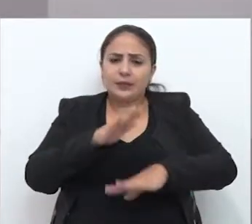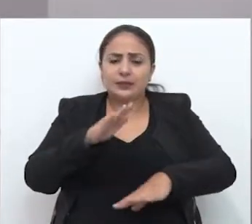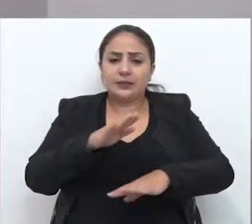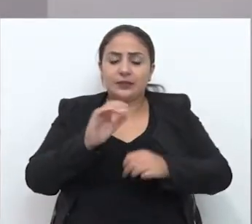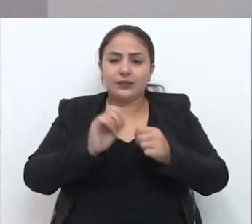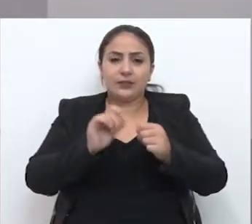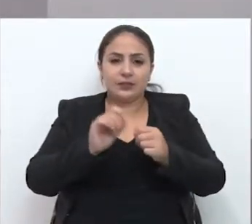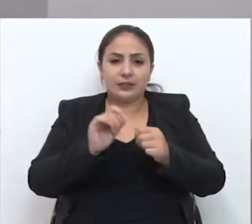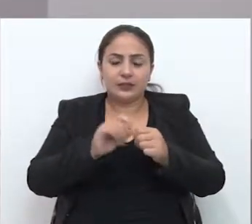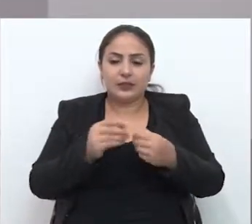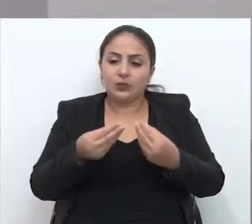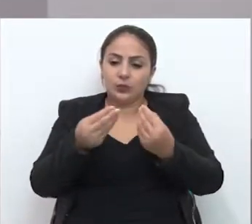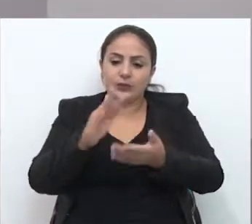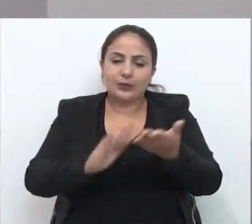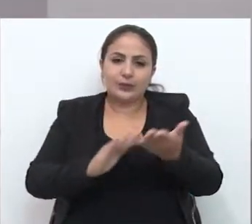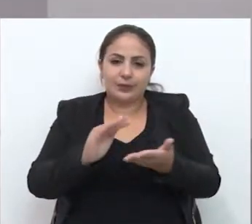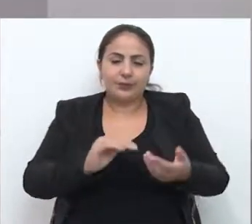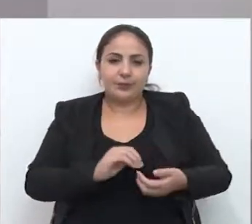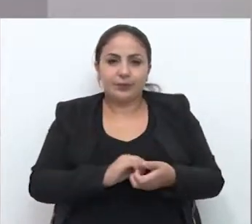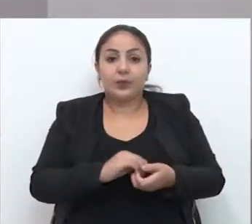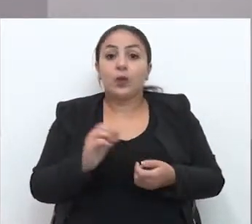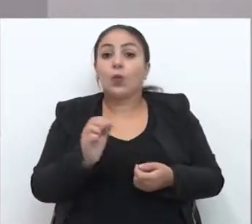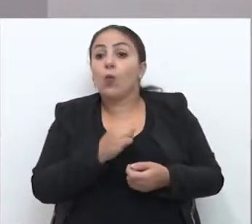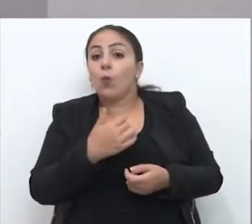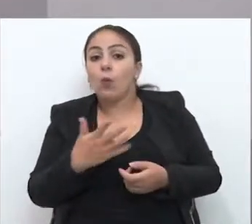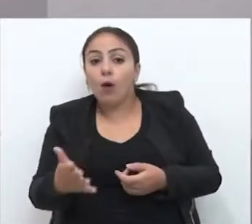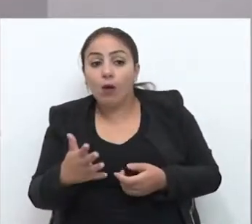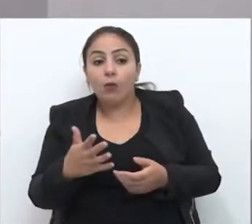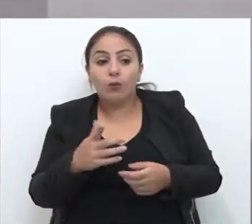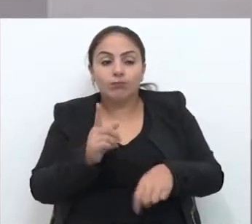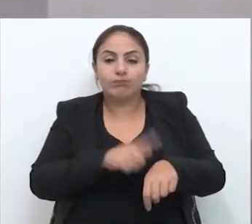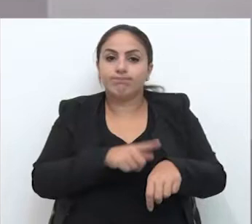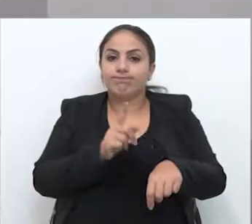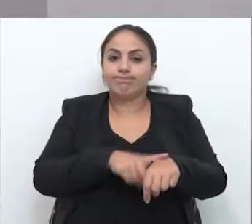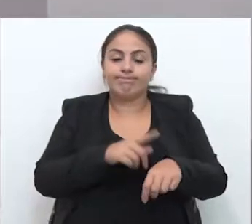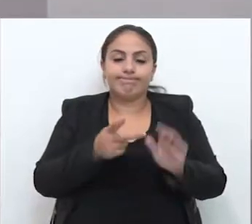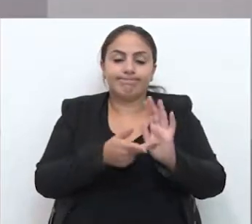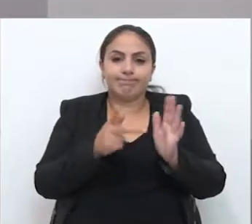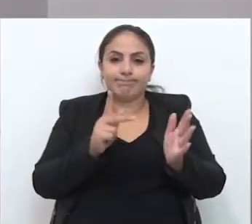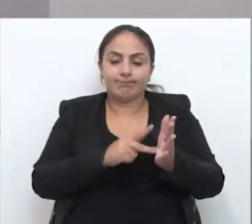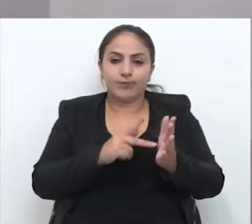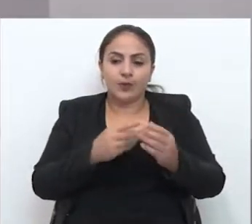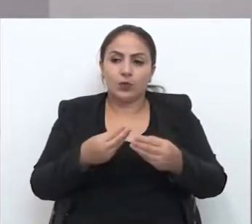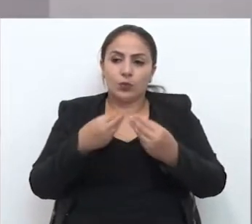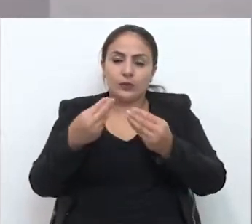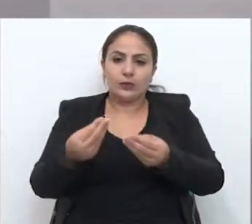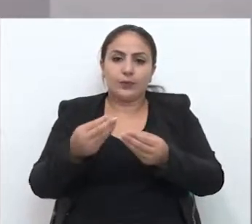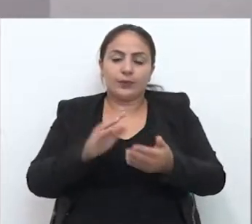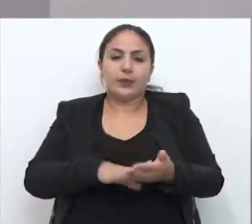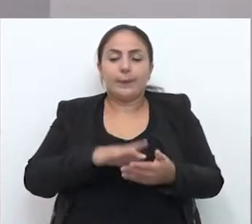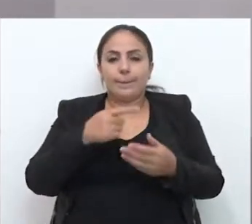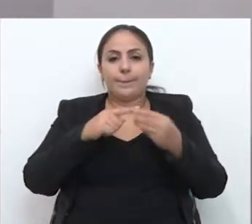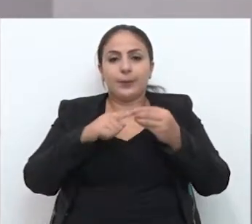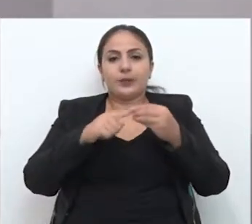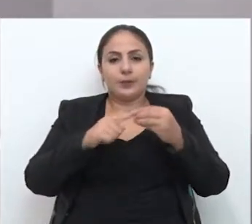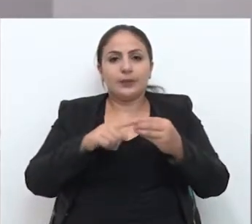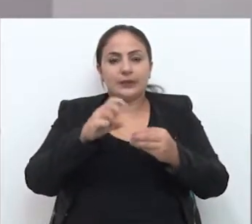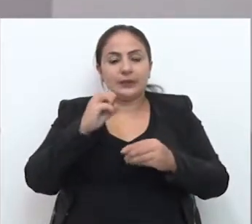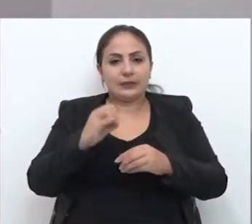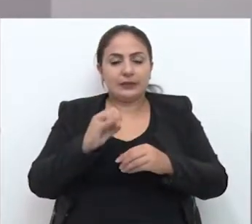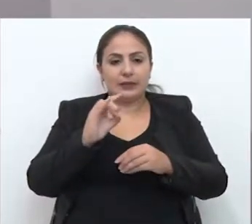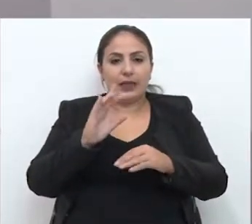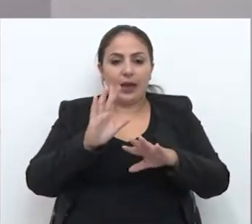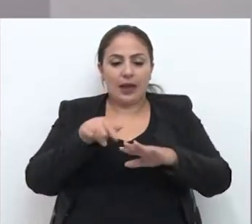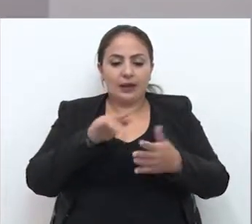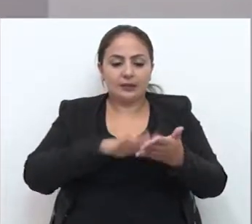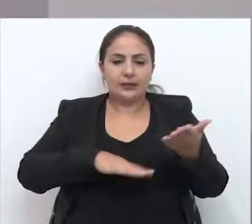vez mais de fazer doação, em qual seja o sentido da doação, principalmente